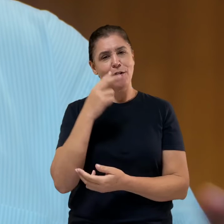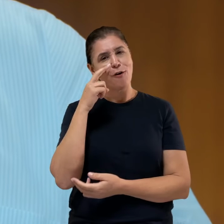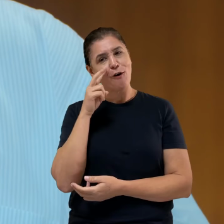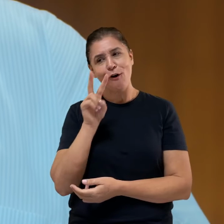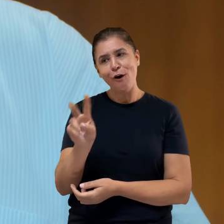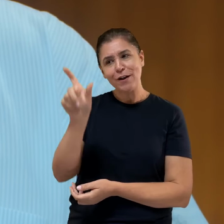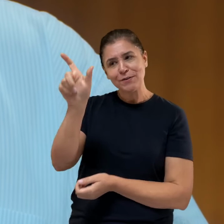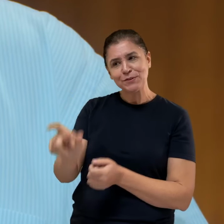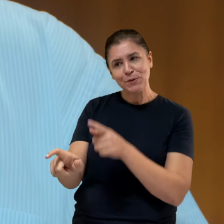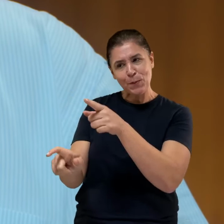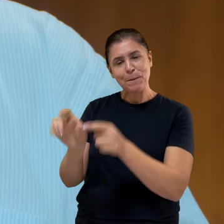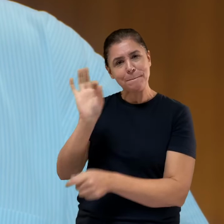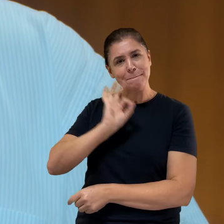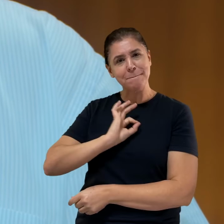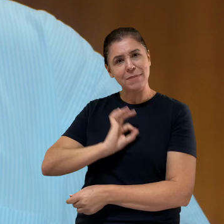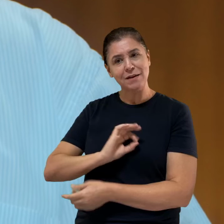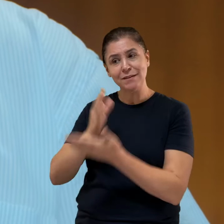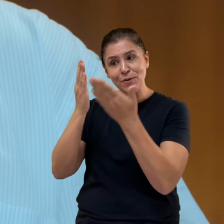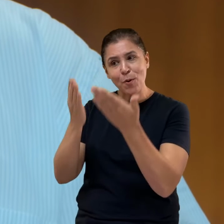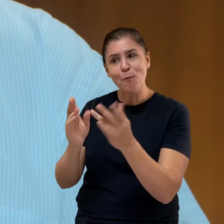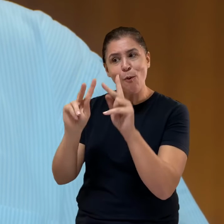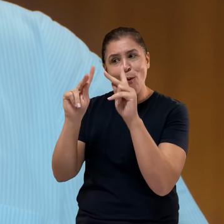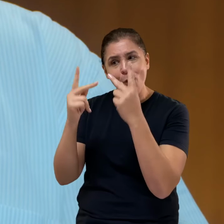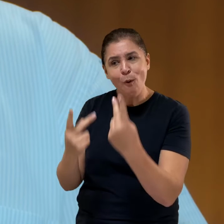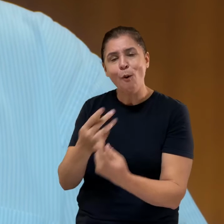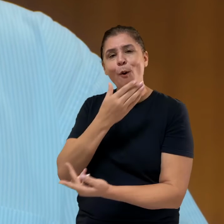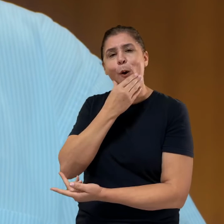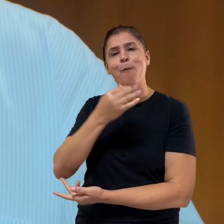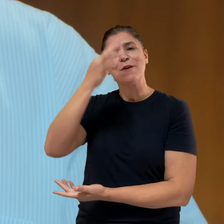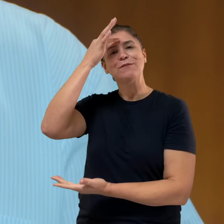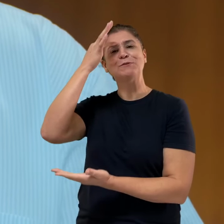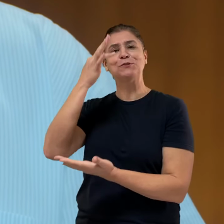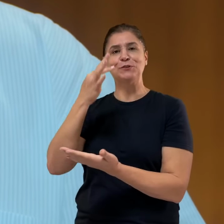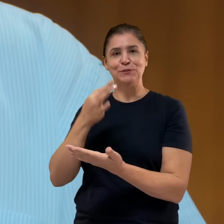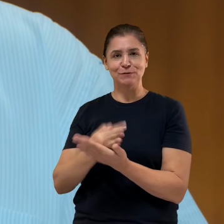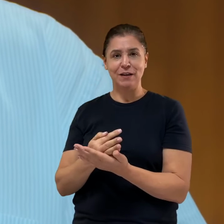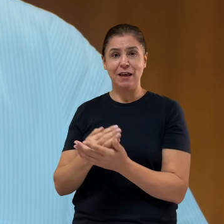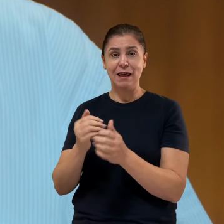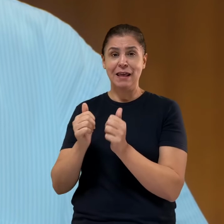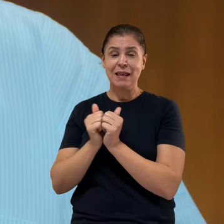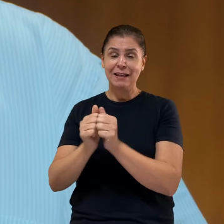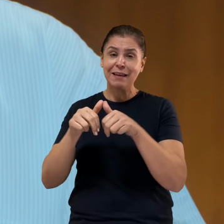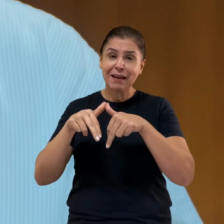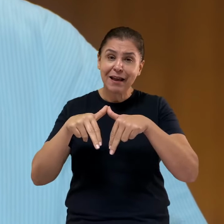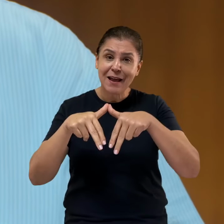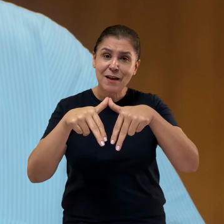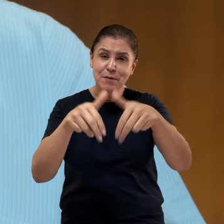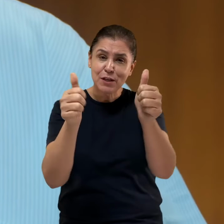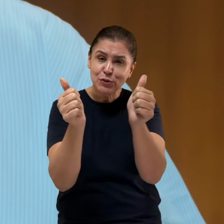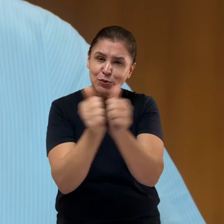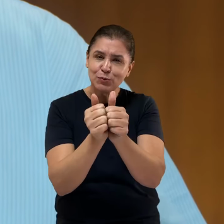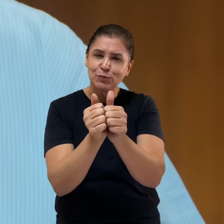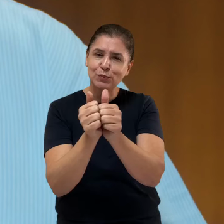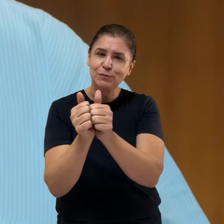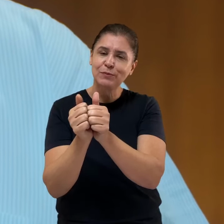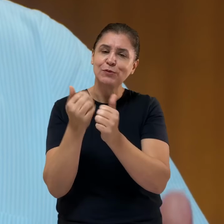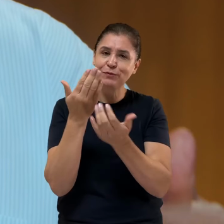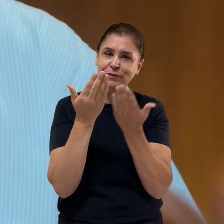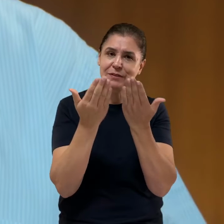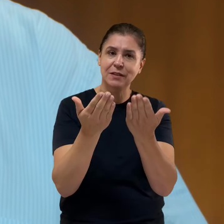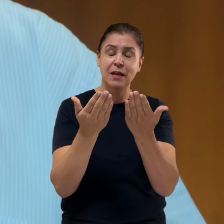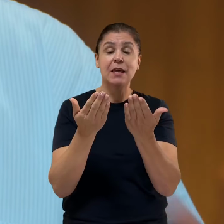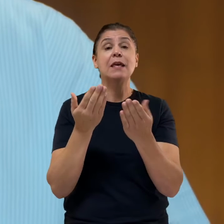vejam o Seu Padre como um homem de fé, que caminha com você ao seu lado,